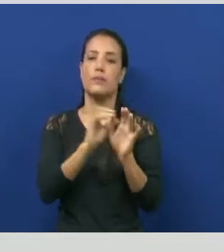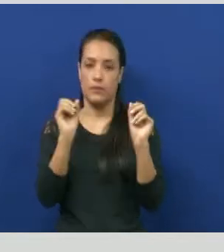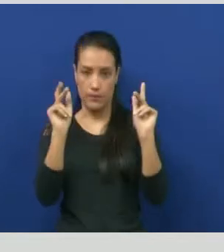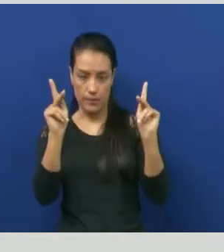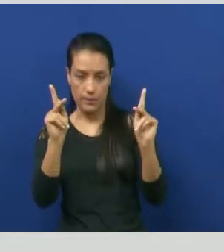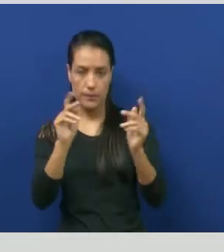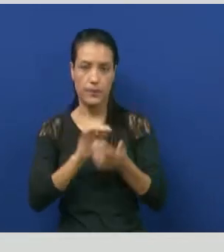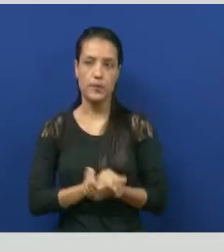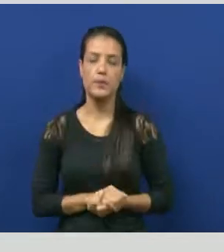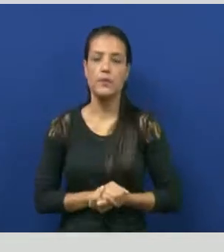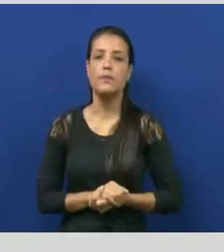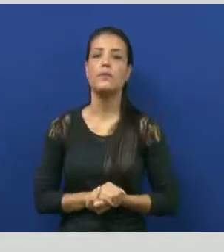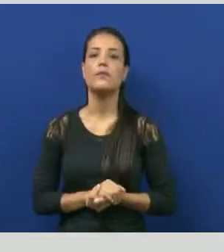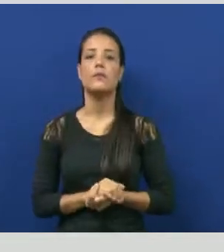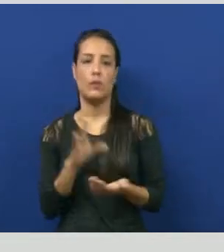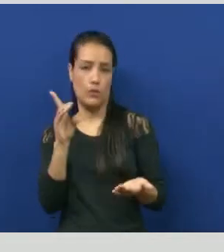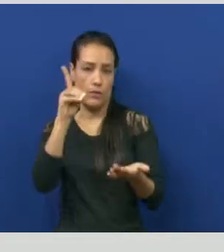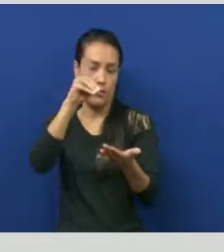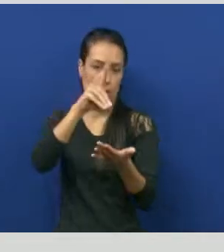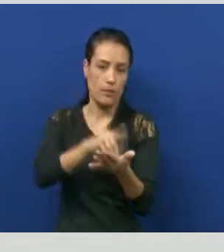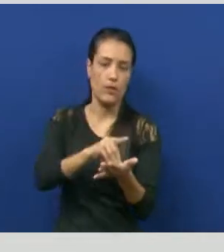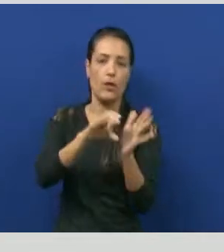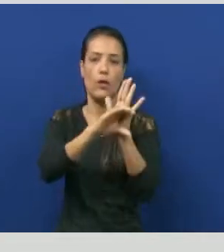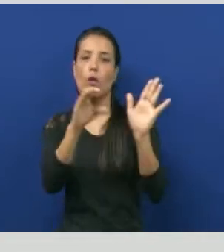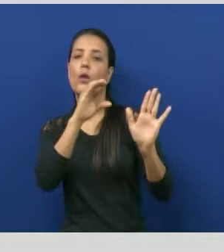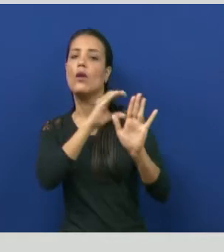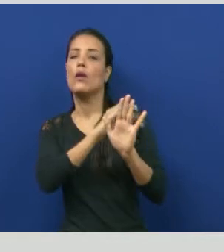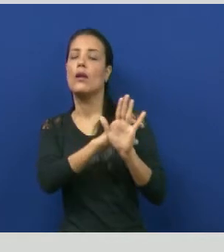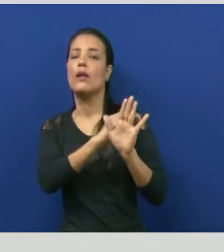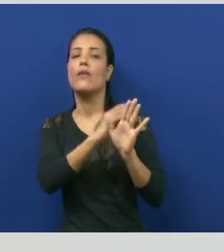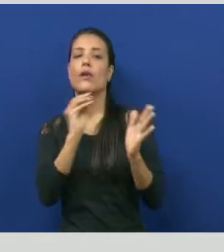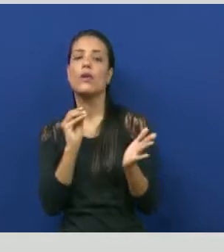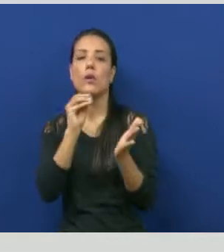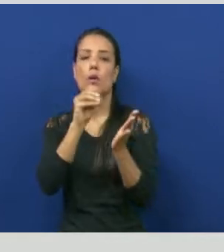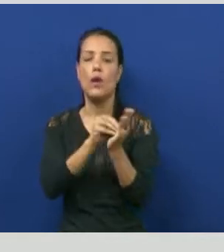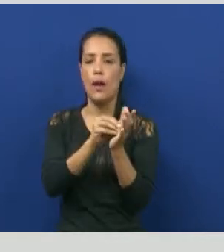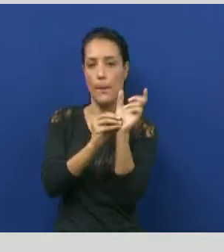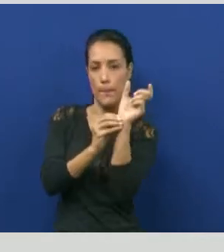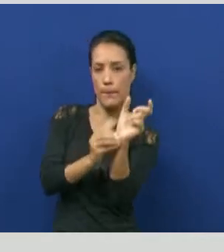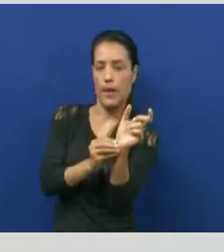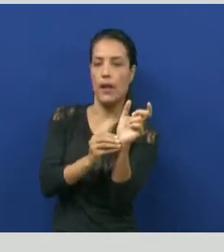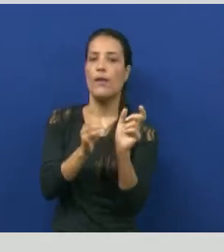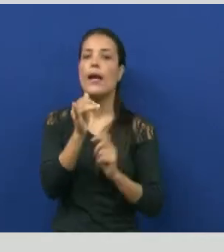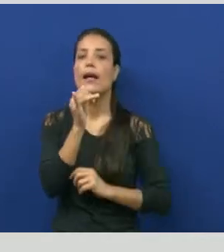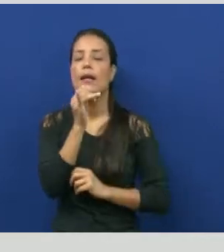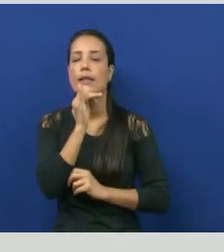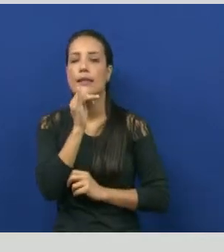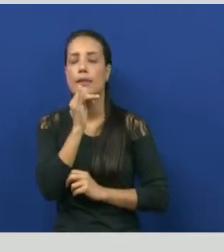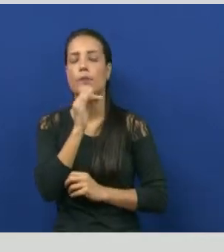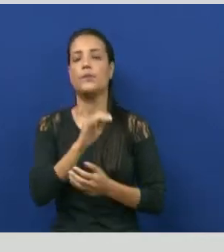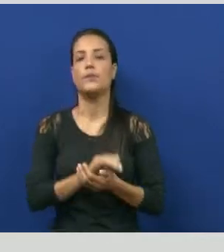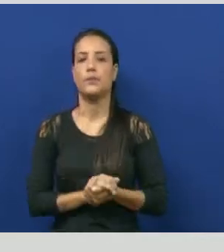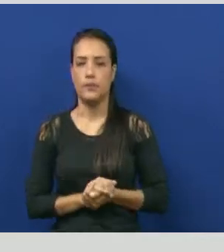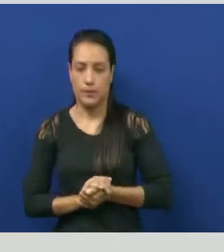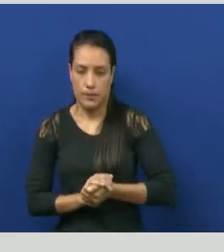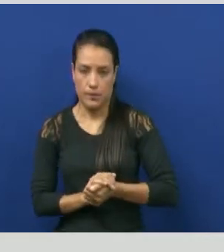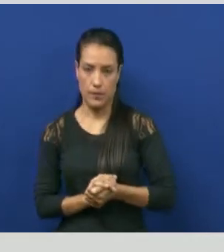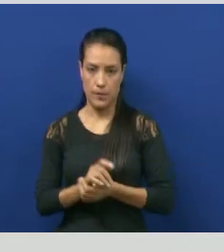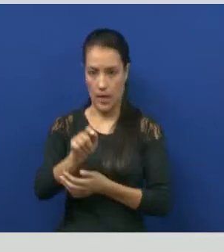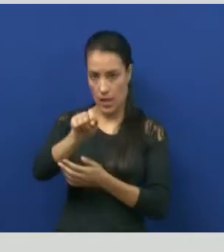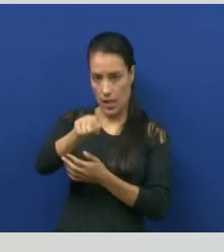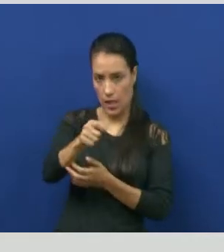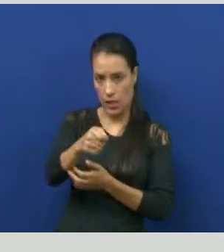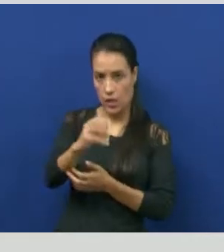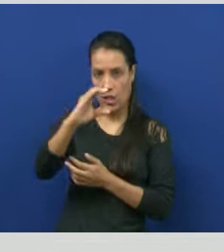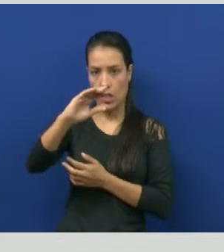o sentido denotativo e conotativo, a gente vai empregar nessas palavrinhas aqui, a palavra chave e a palavra